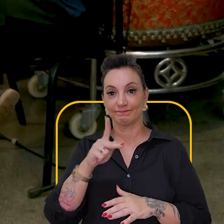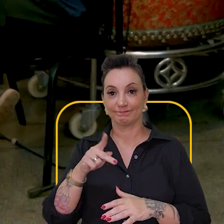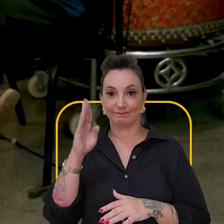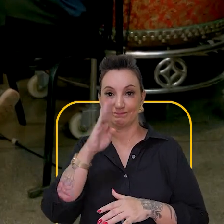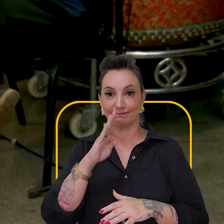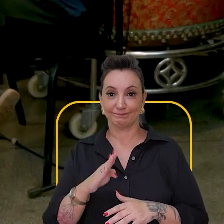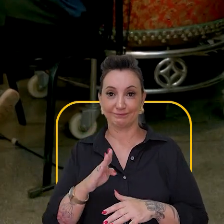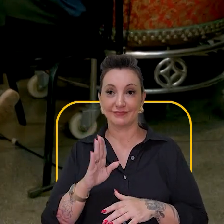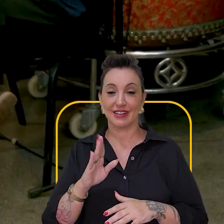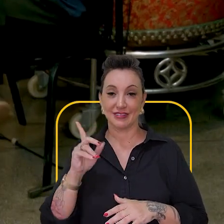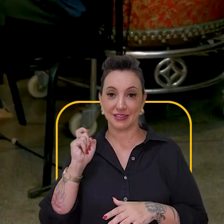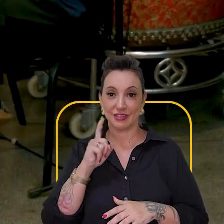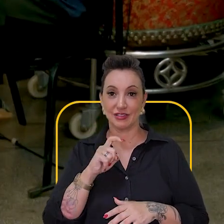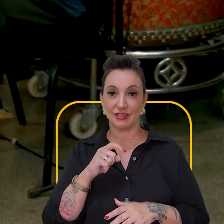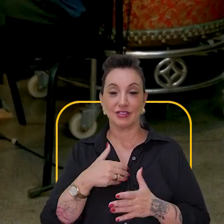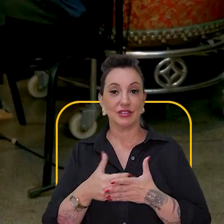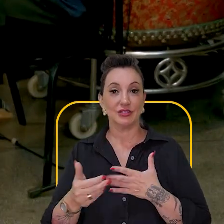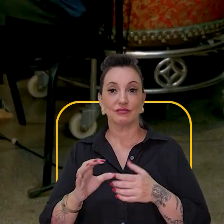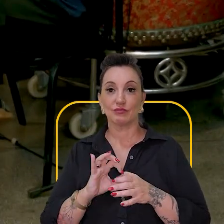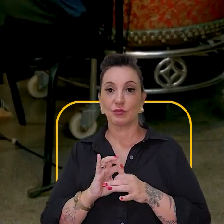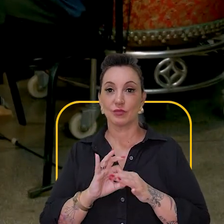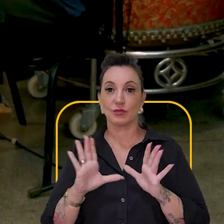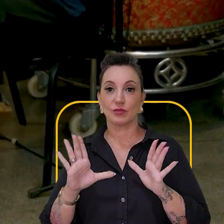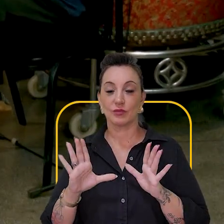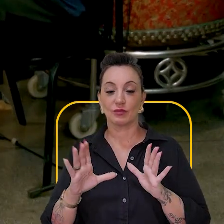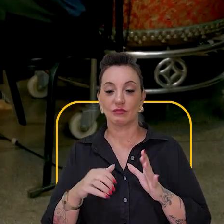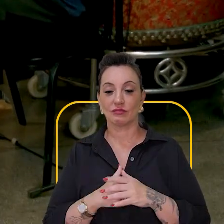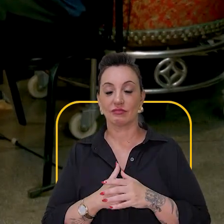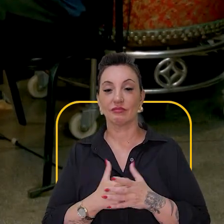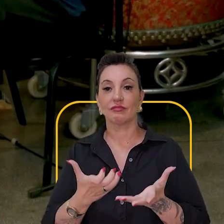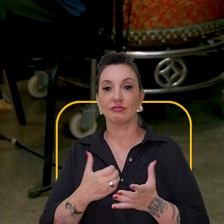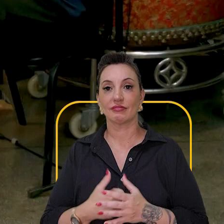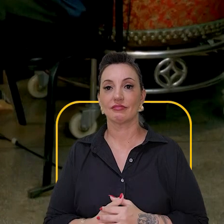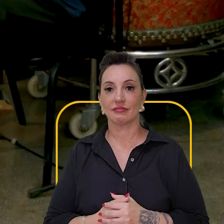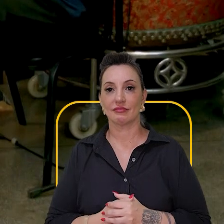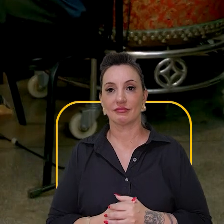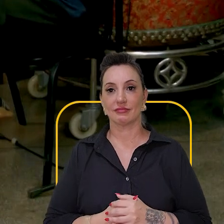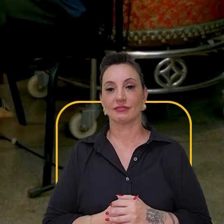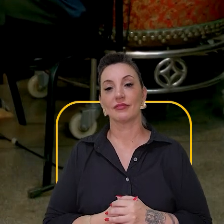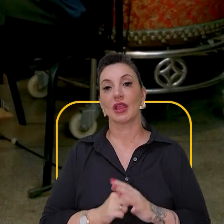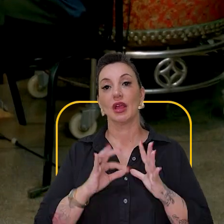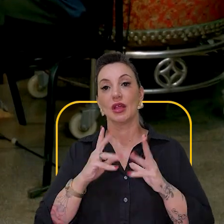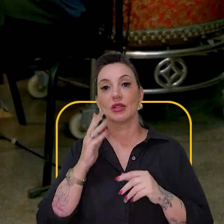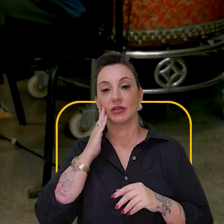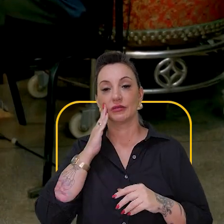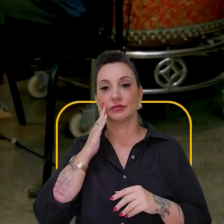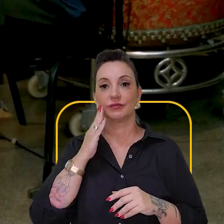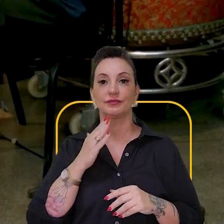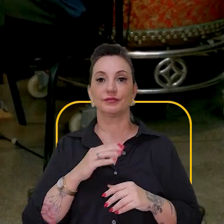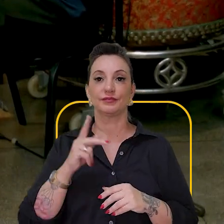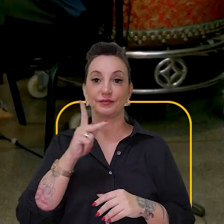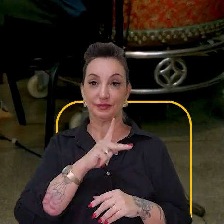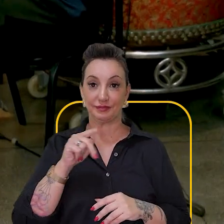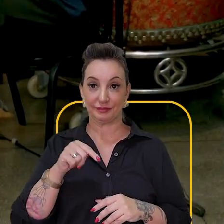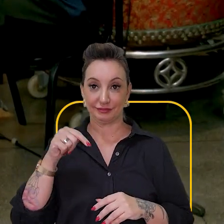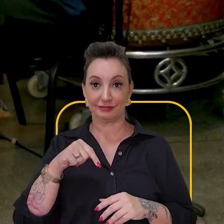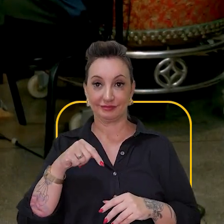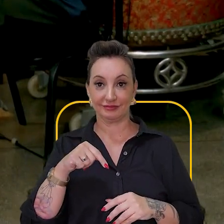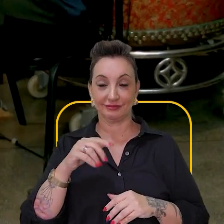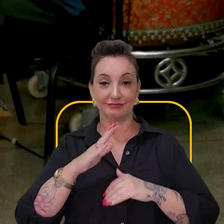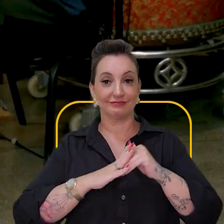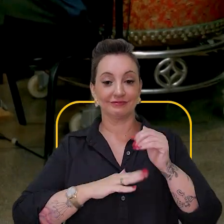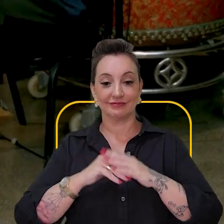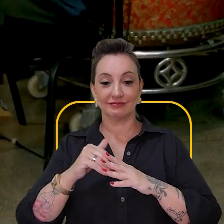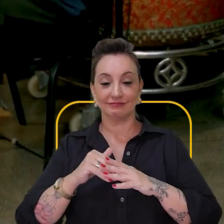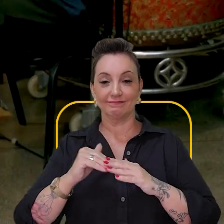no Brasil já é uma profissão muito difícil independente do que quer que seja o tema né é todo mundo reconhece que ser professor é